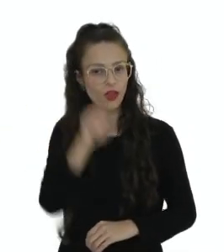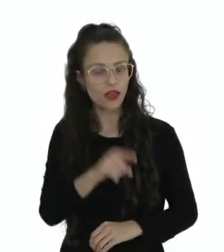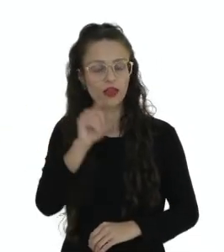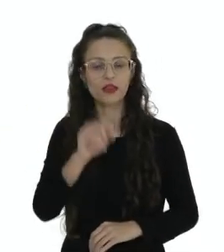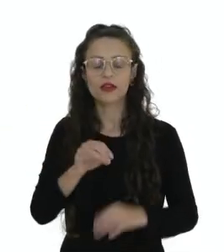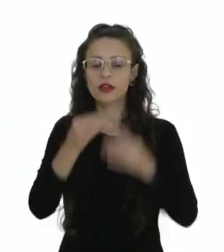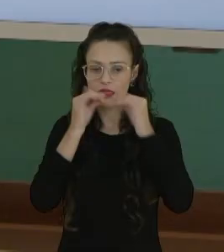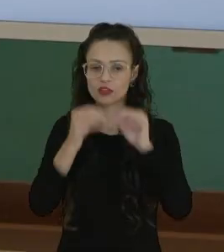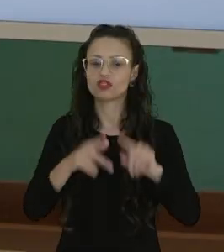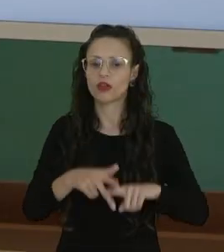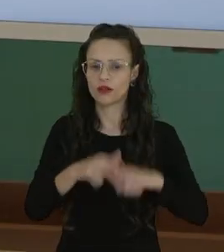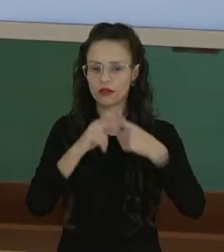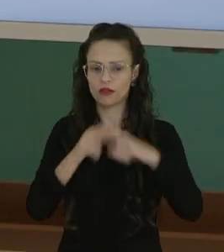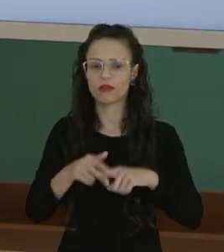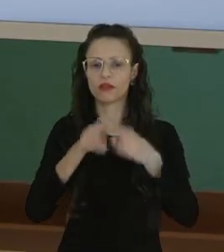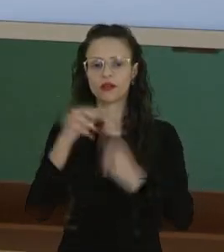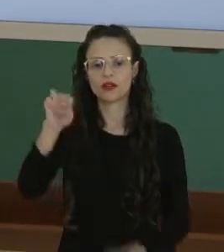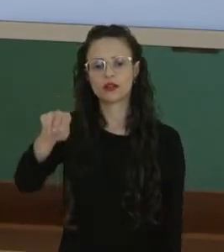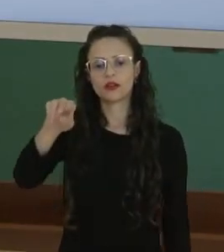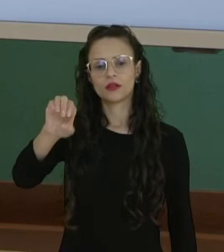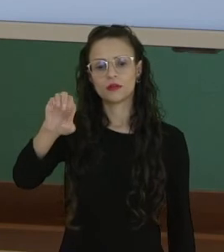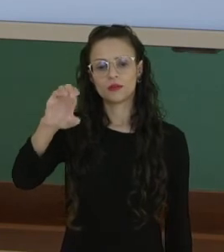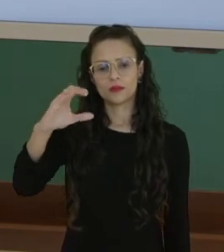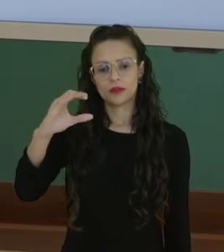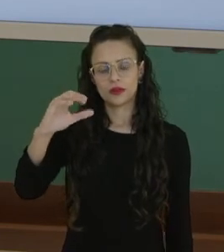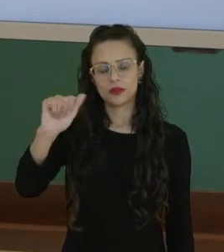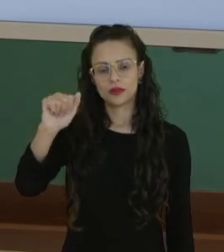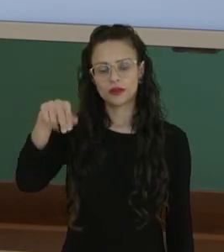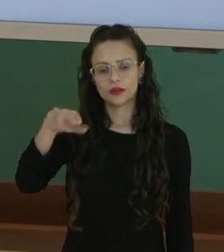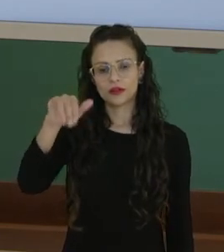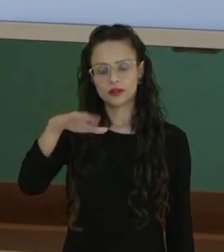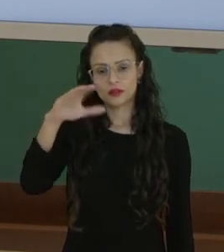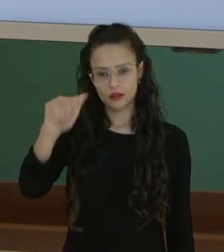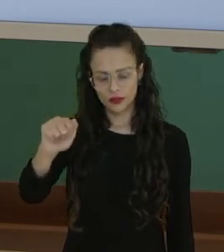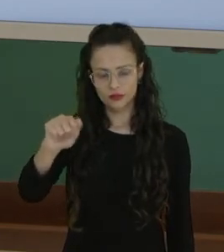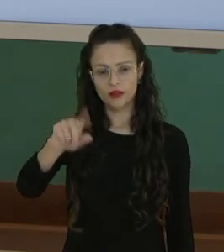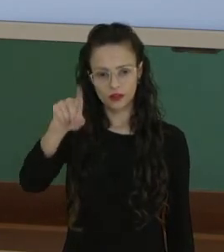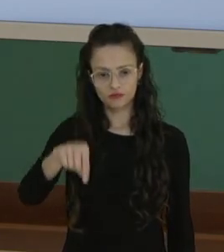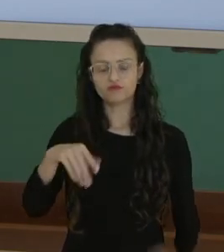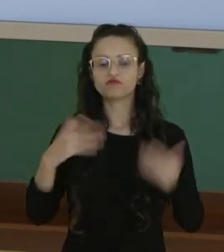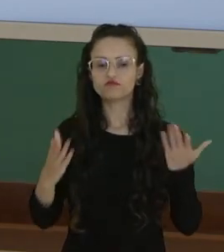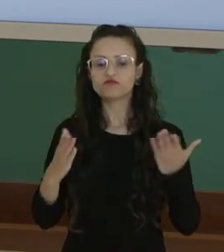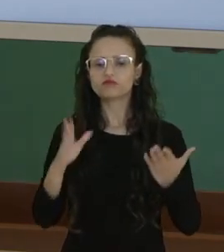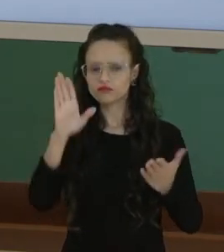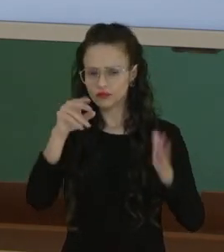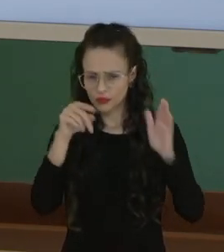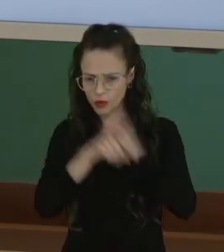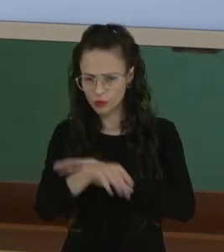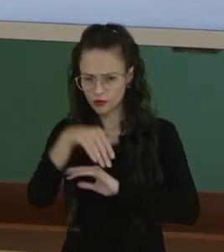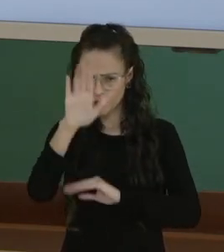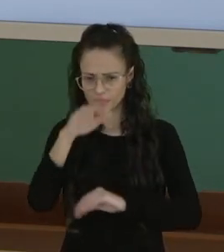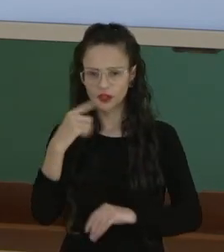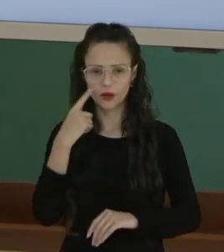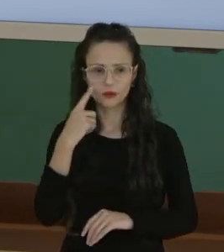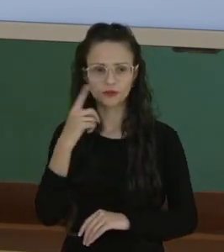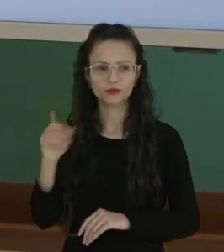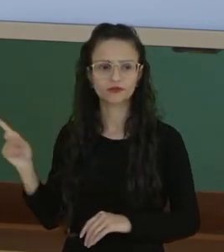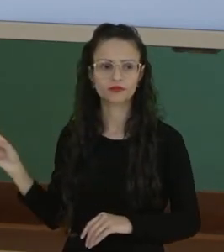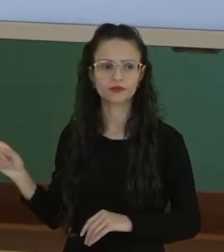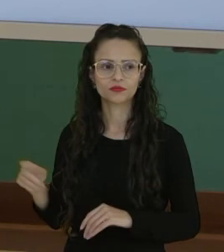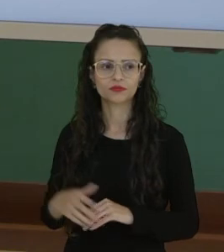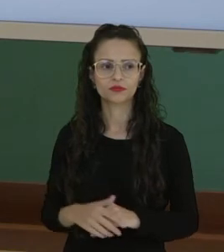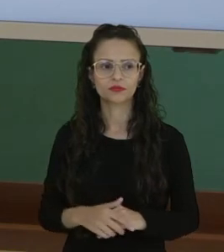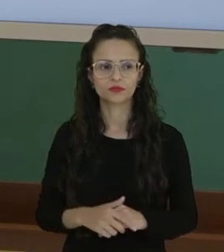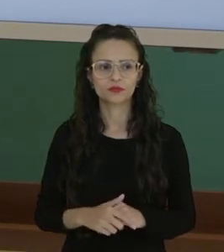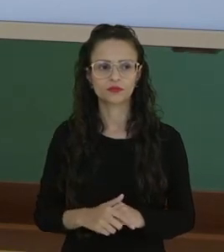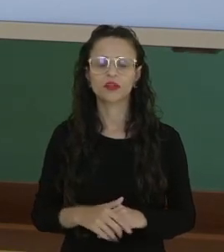energia mecânica, certo? A principal modo. Então, o movimento dele aqui é energia mecânica. Mas vamos se aprofundar um pouquinho nesse aqui. Então,